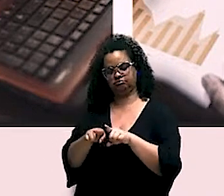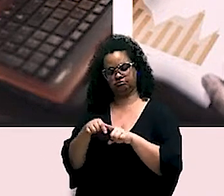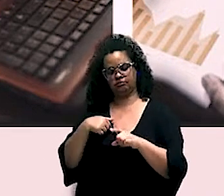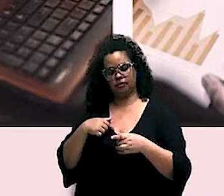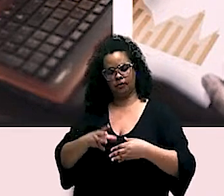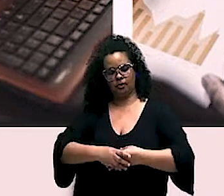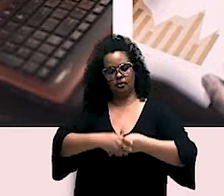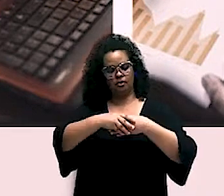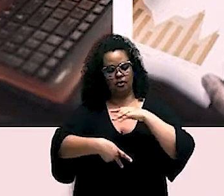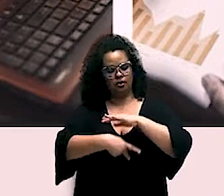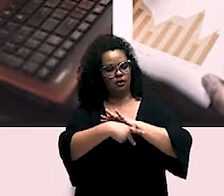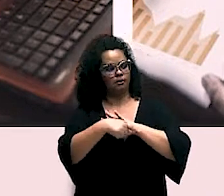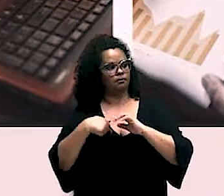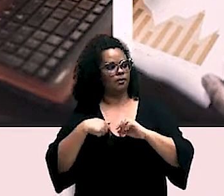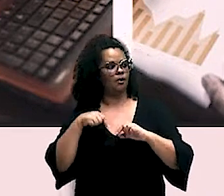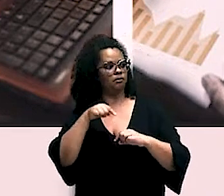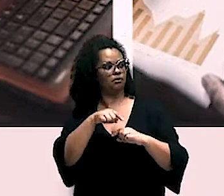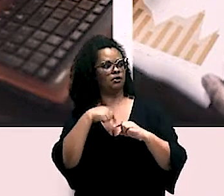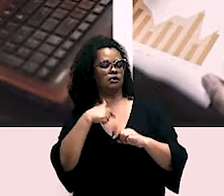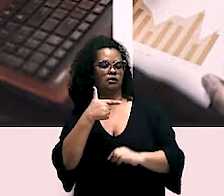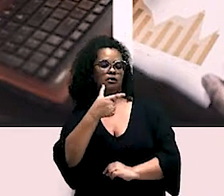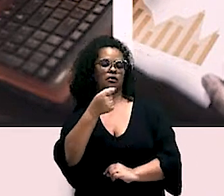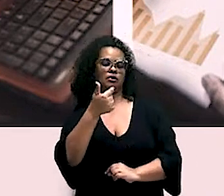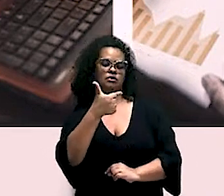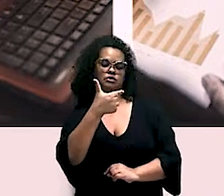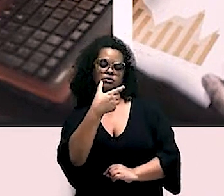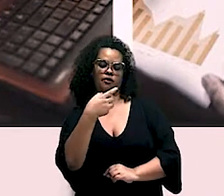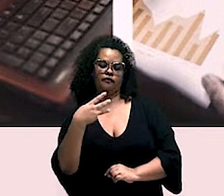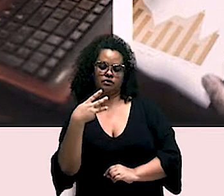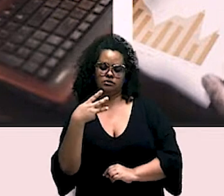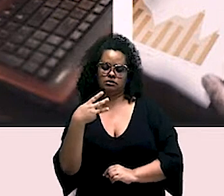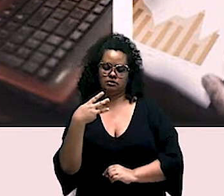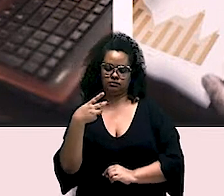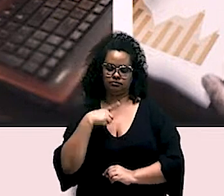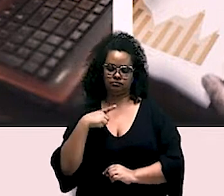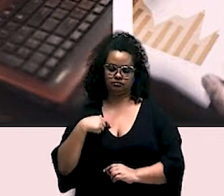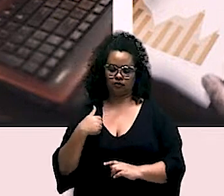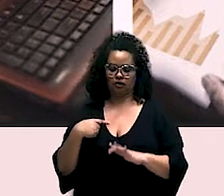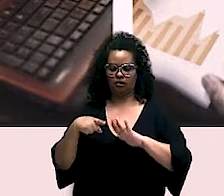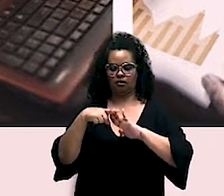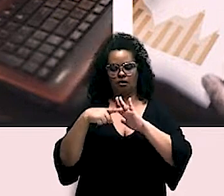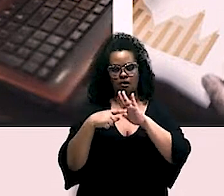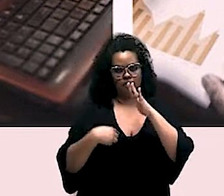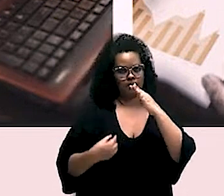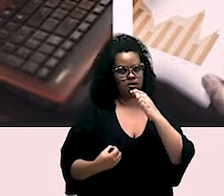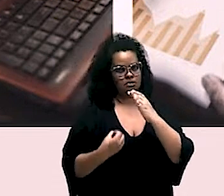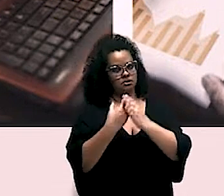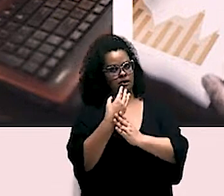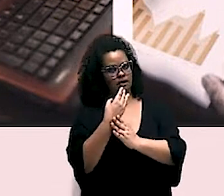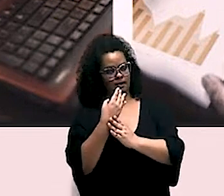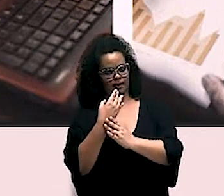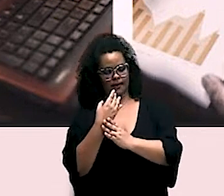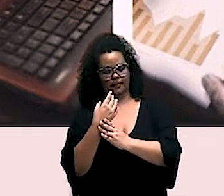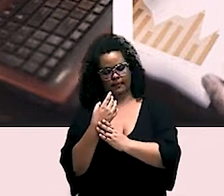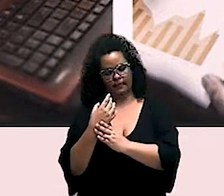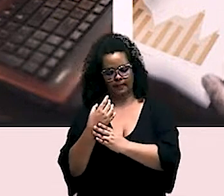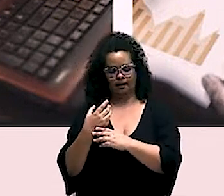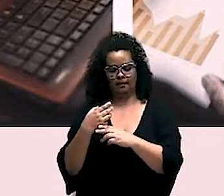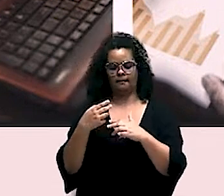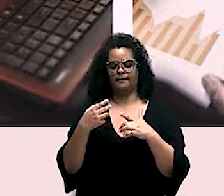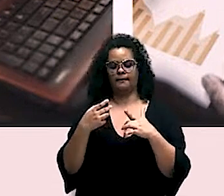nova perspectiva de atuação, em 2023, na ocasião da elaboração do Plano de Controle Externo do biênio